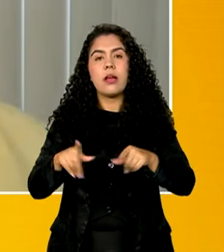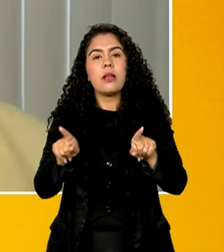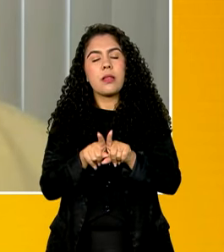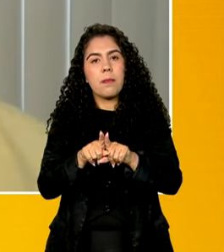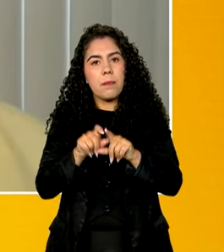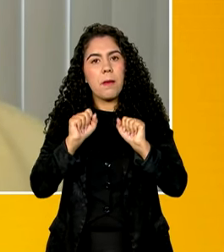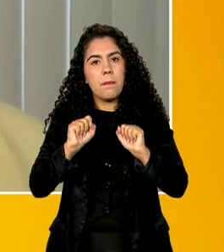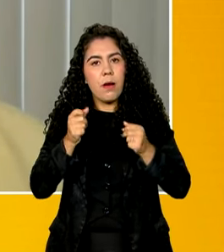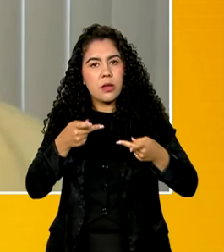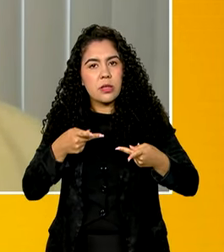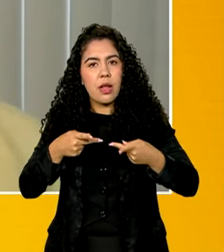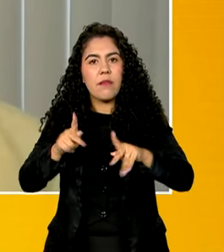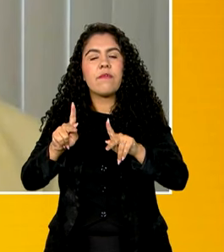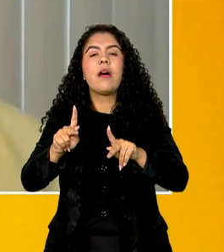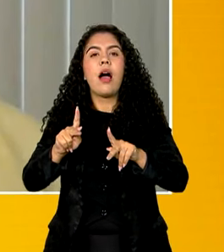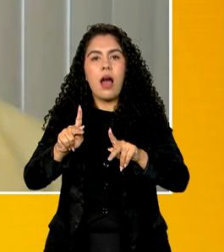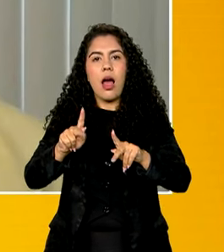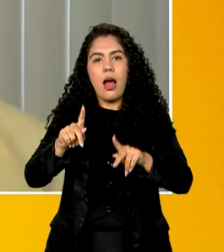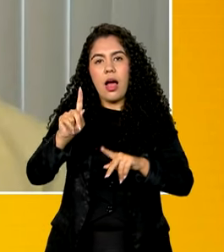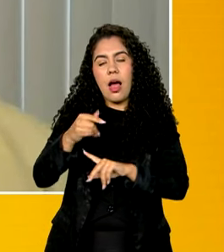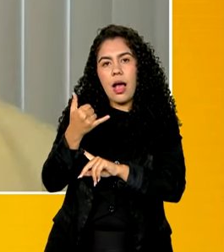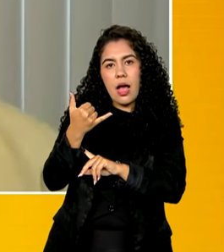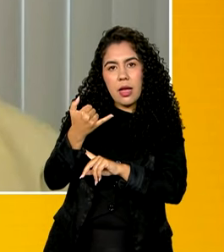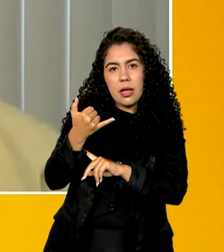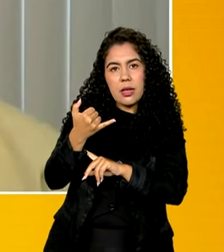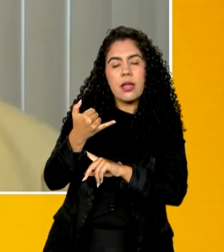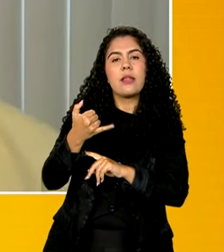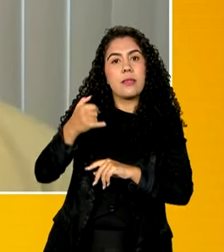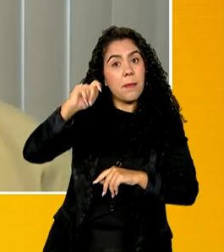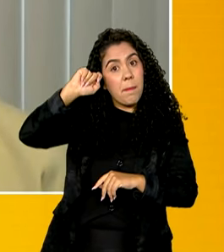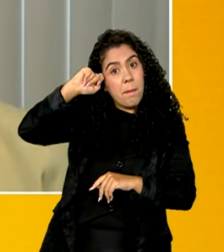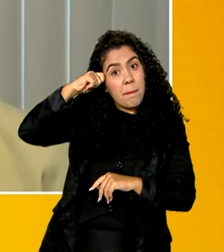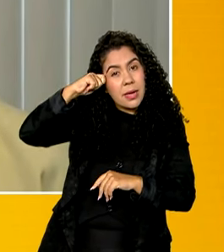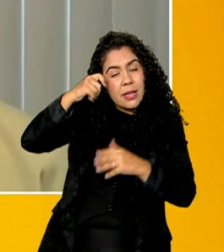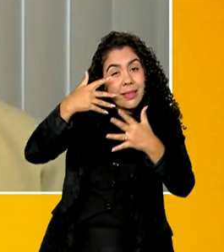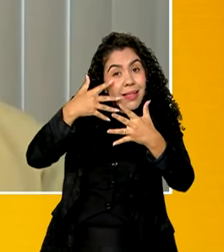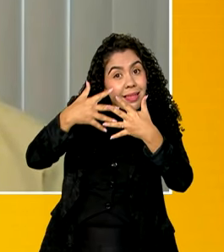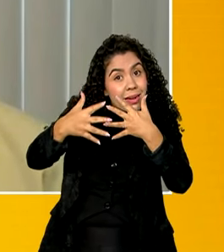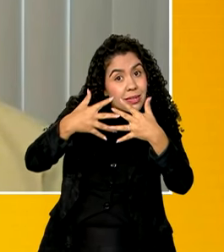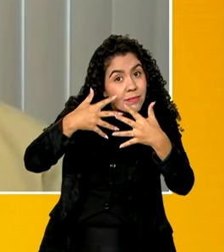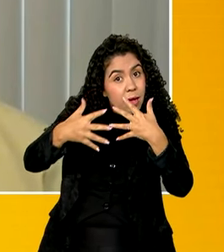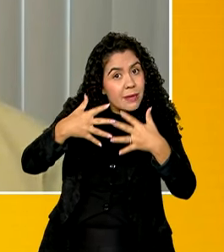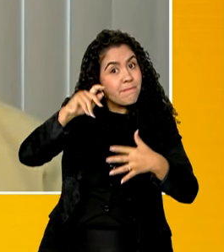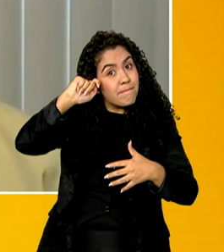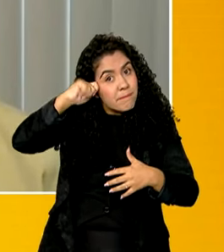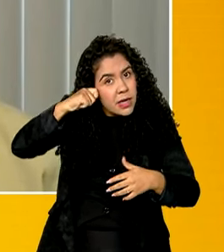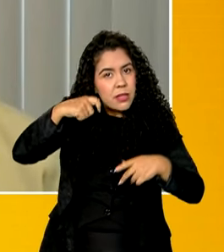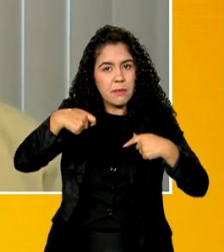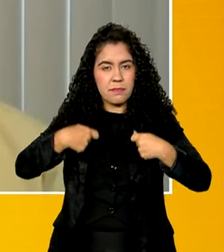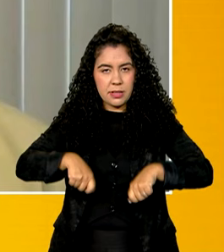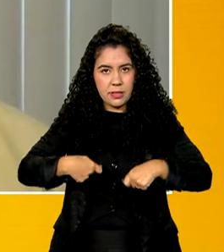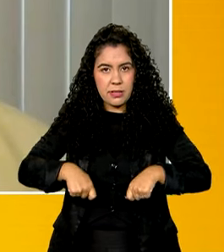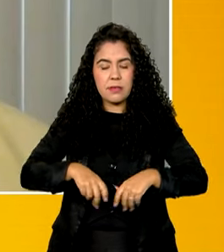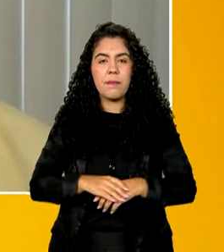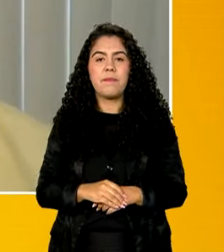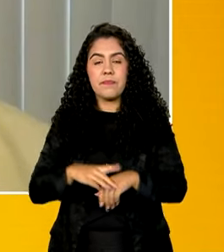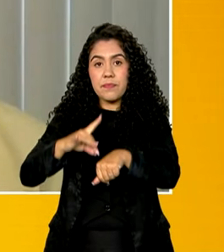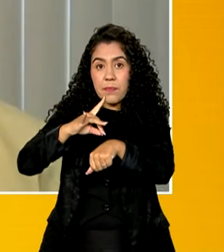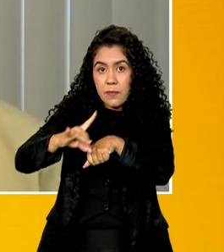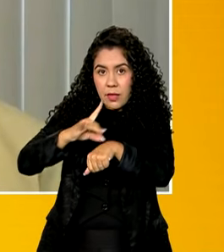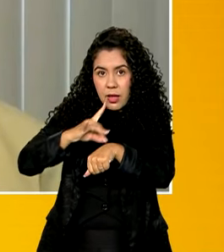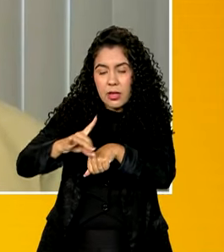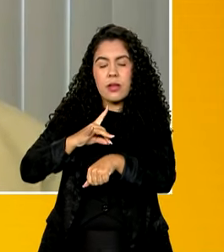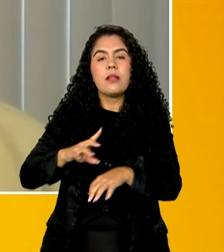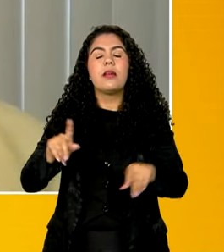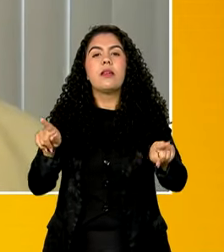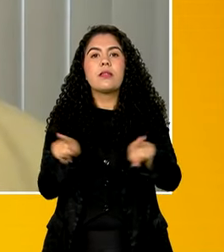caneta esferográfica preta, transparente também. Tem que ser preta, tá, pessoal? E, além disso, ele pode